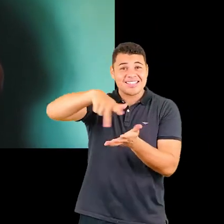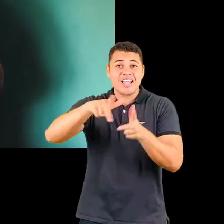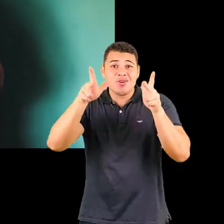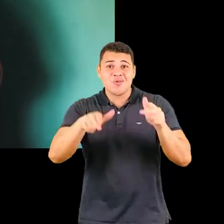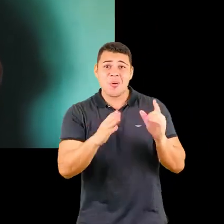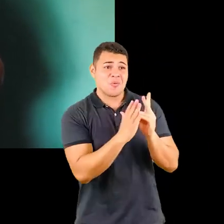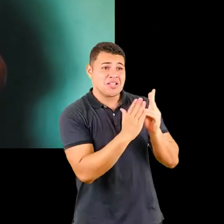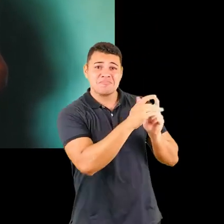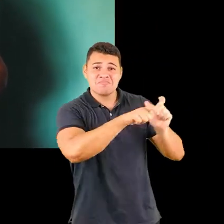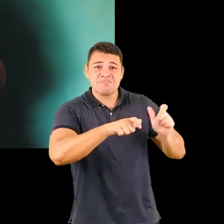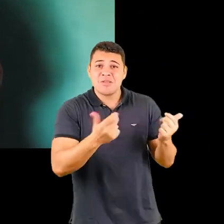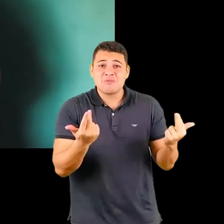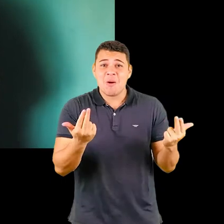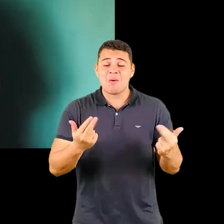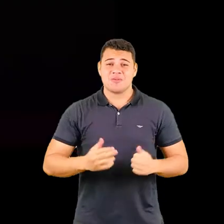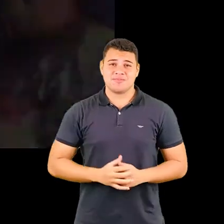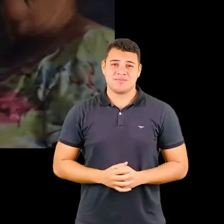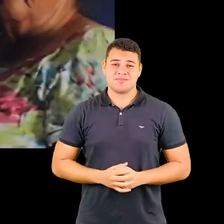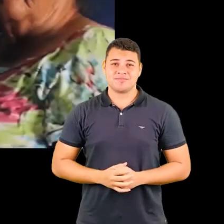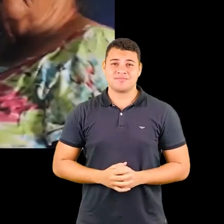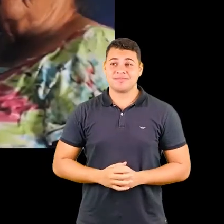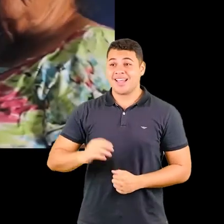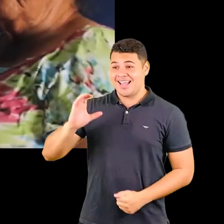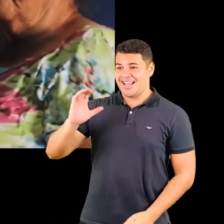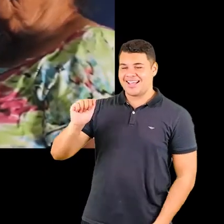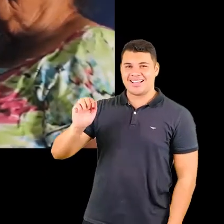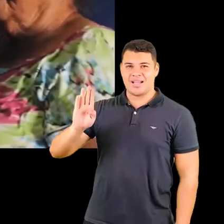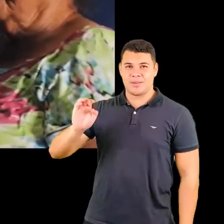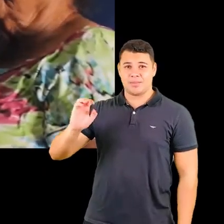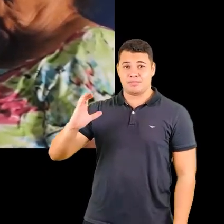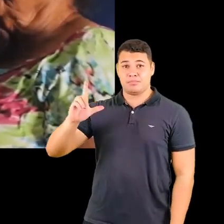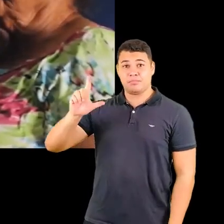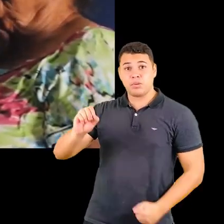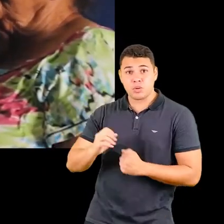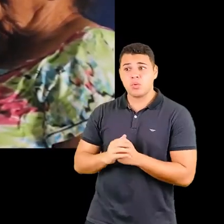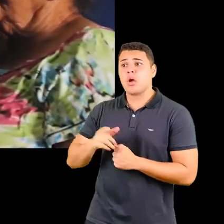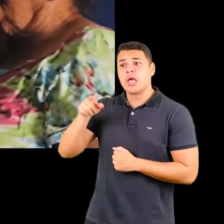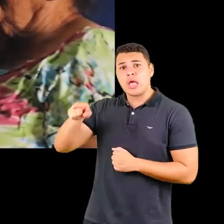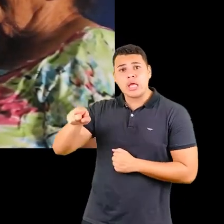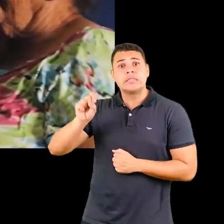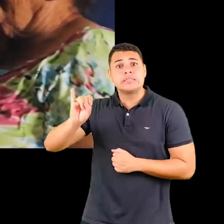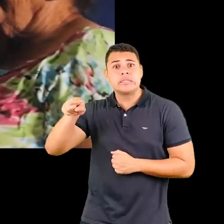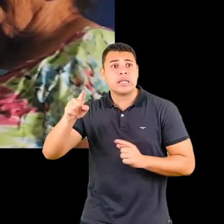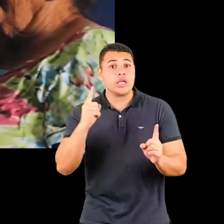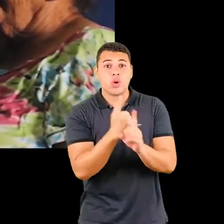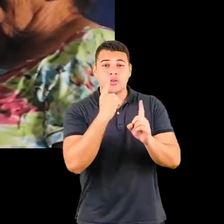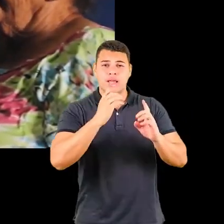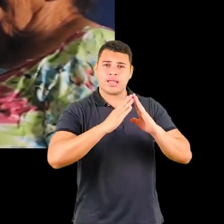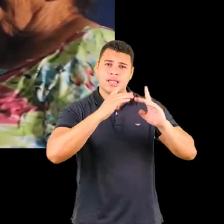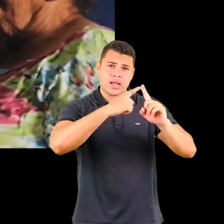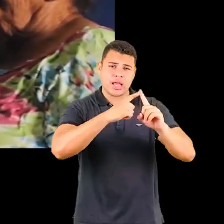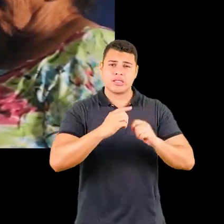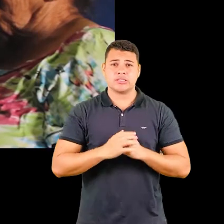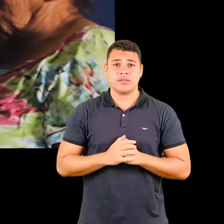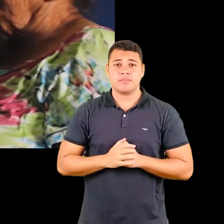dele é igual ao índio. O casal João e Vera França estão sentados em um sofá. Não pode ver uma igreja.